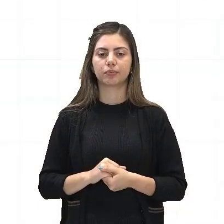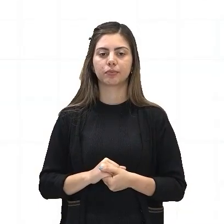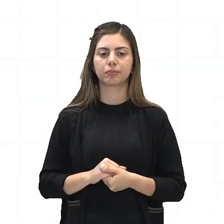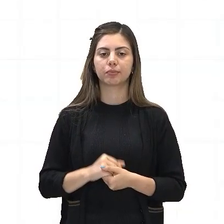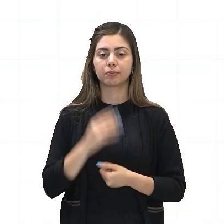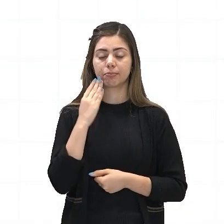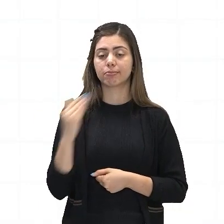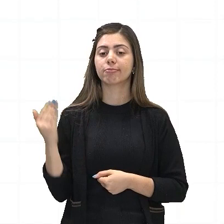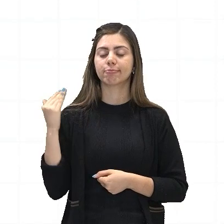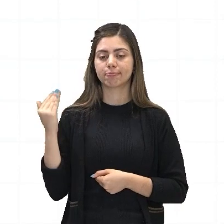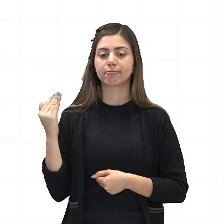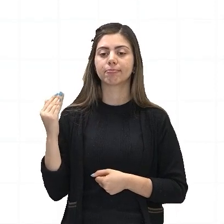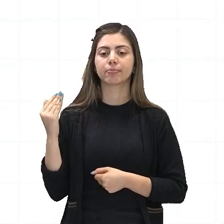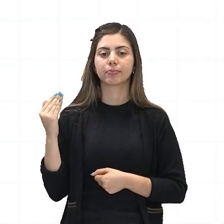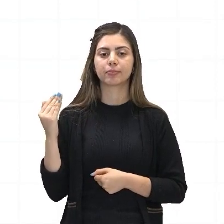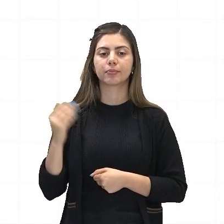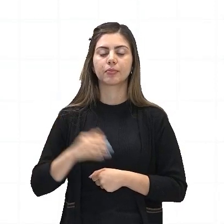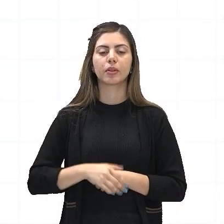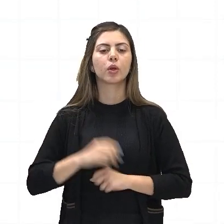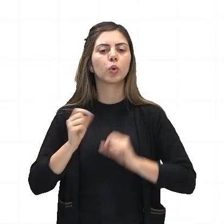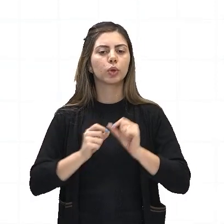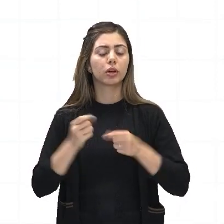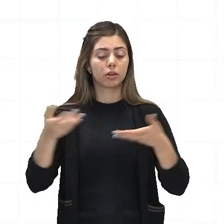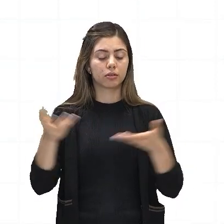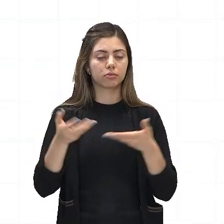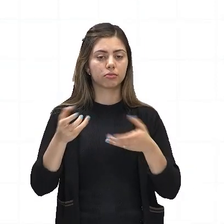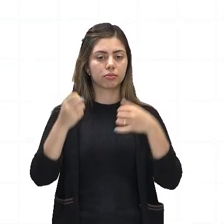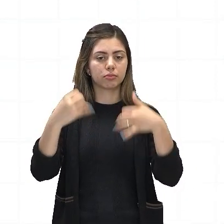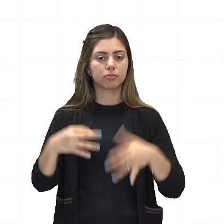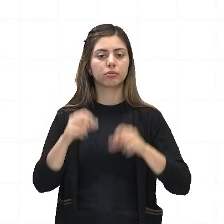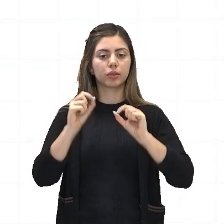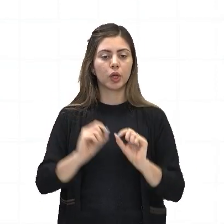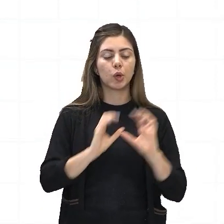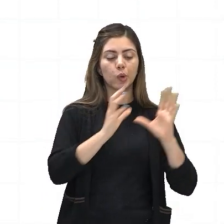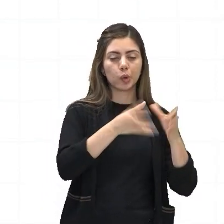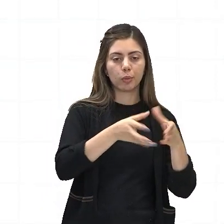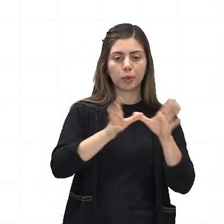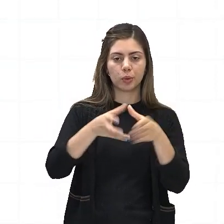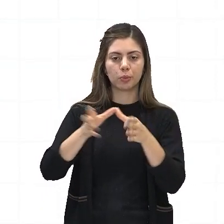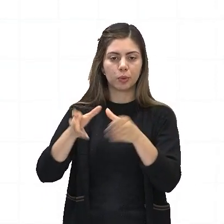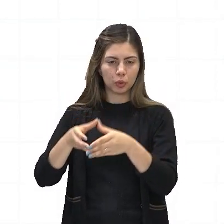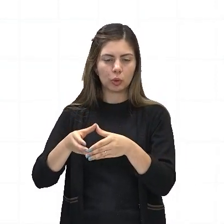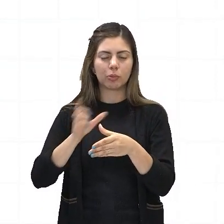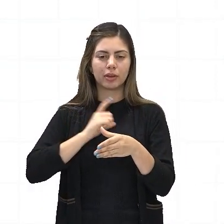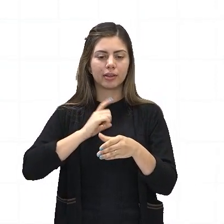imagem. Então a gente vai ver agora sobre a classificação dos equipamentos